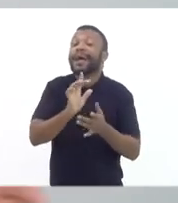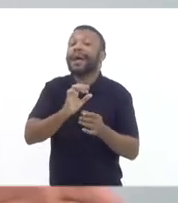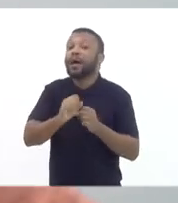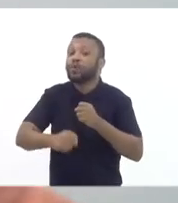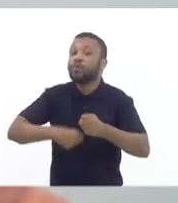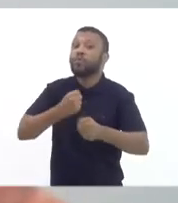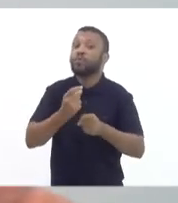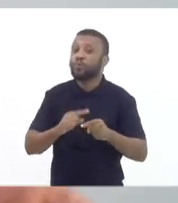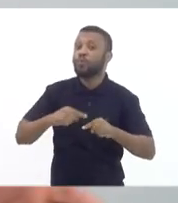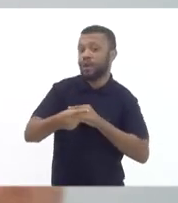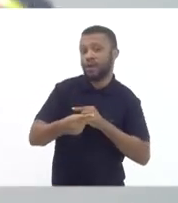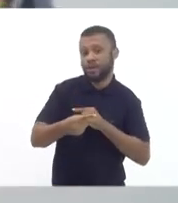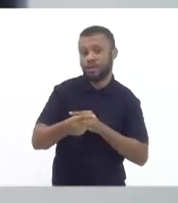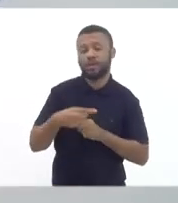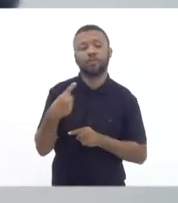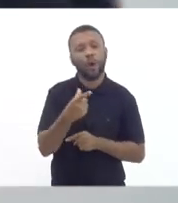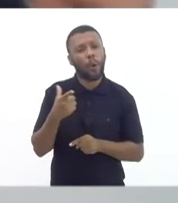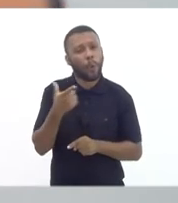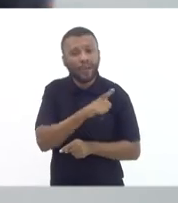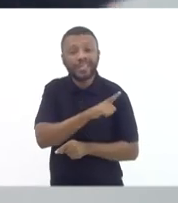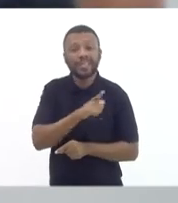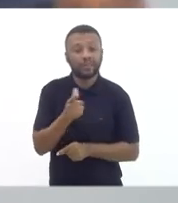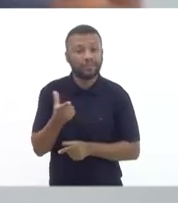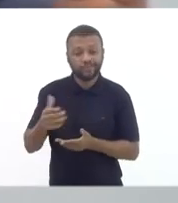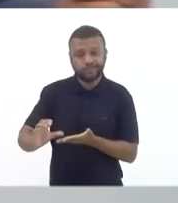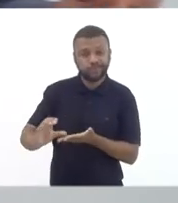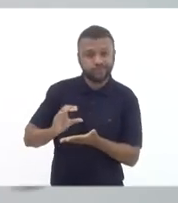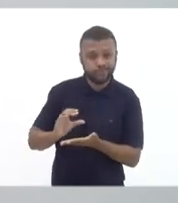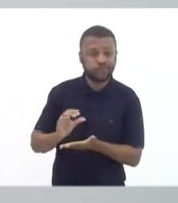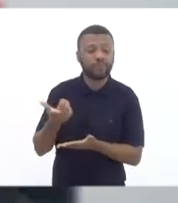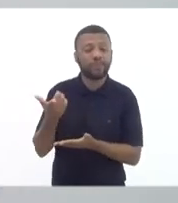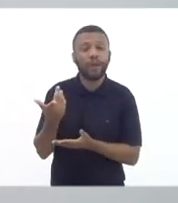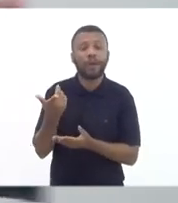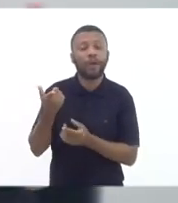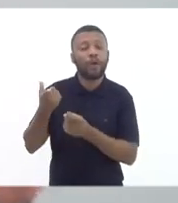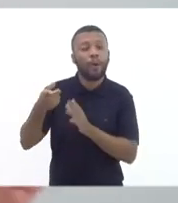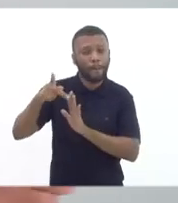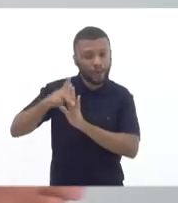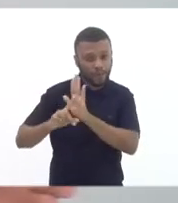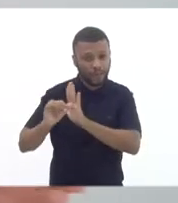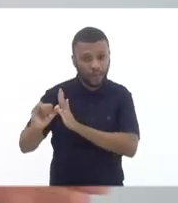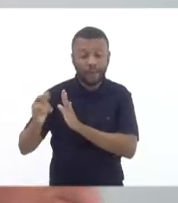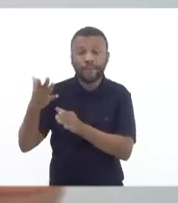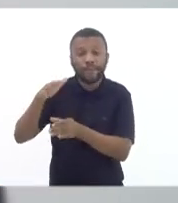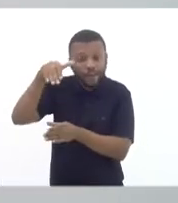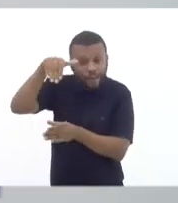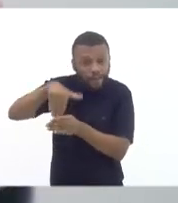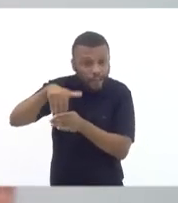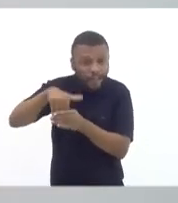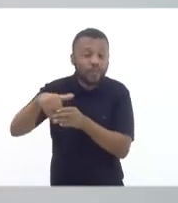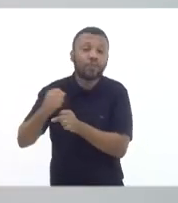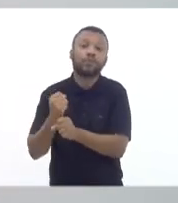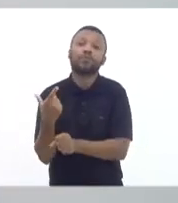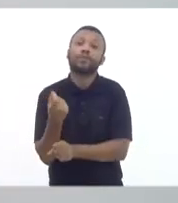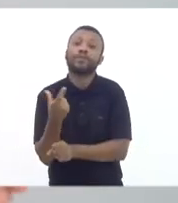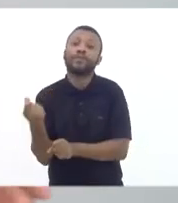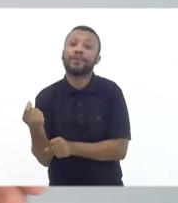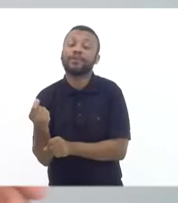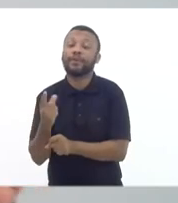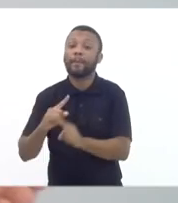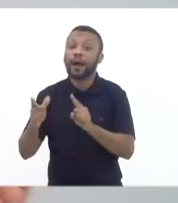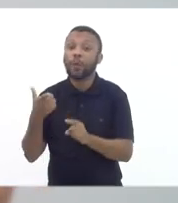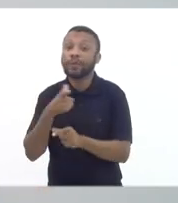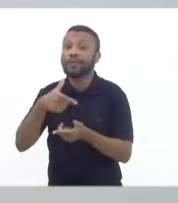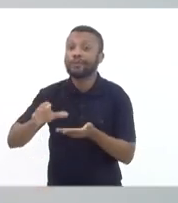porque não tinha dinheiro no passado, que, por sua vez, foi votado em 2020. Desculpa, mas a gente tem que ser meio didático, aproveitar essas